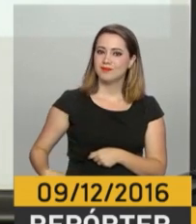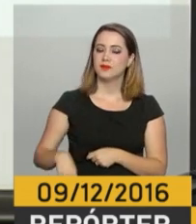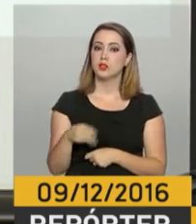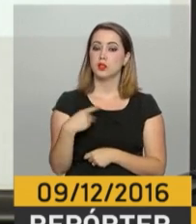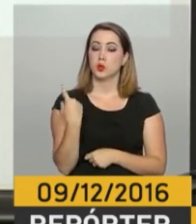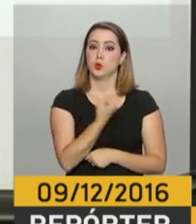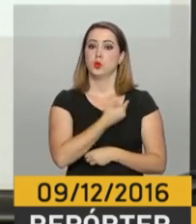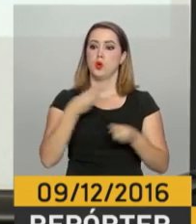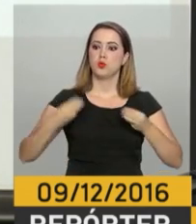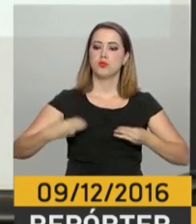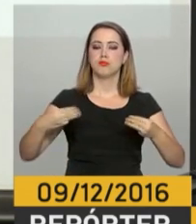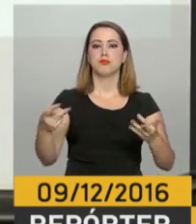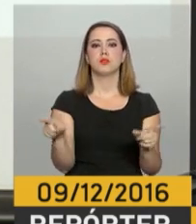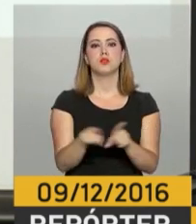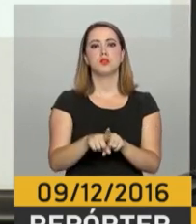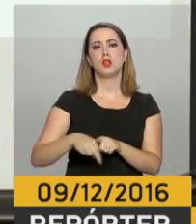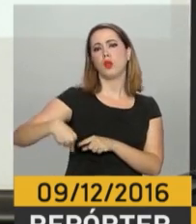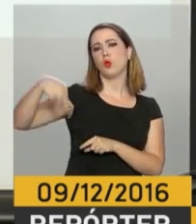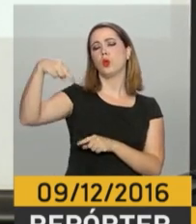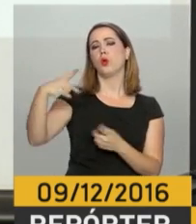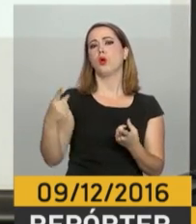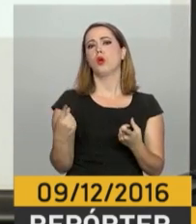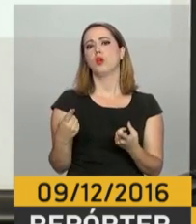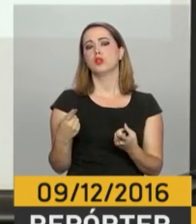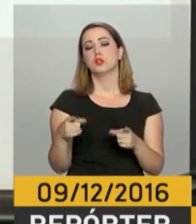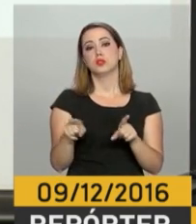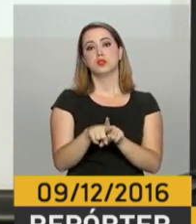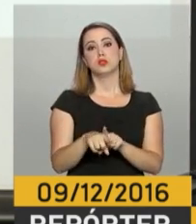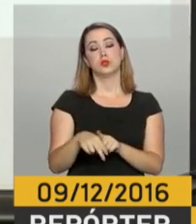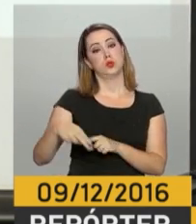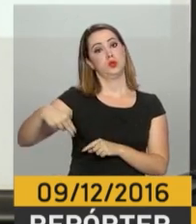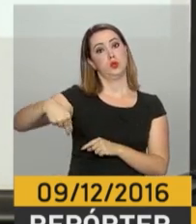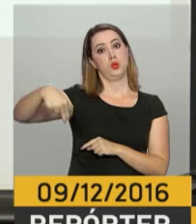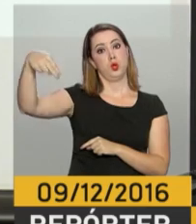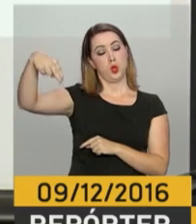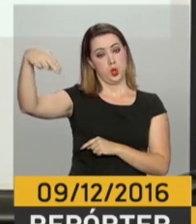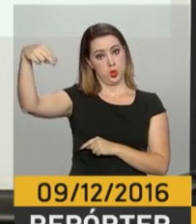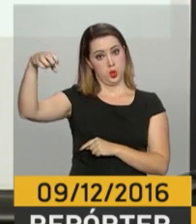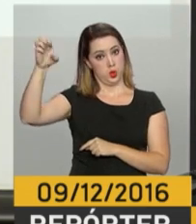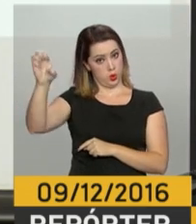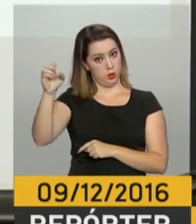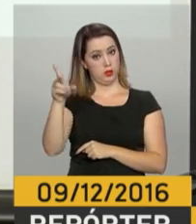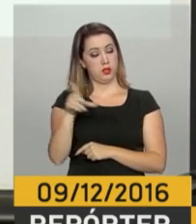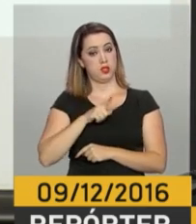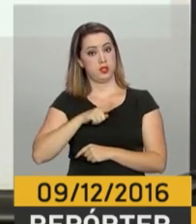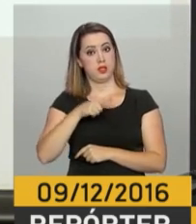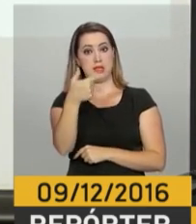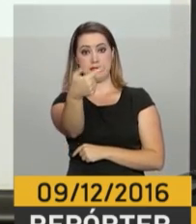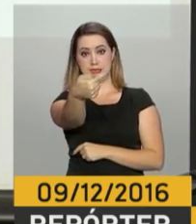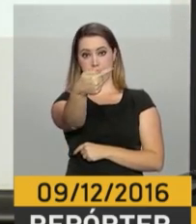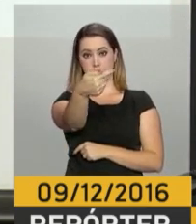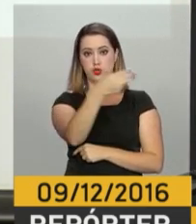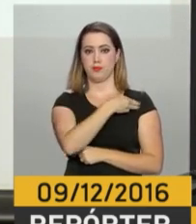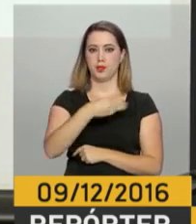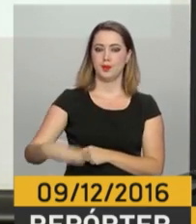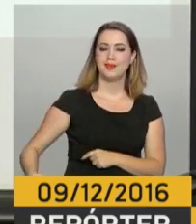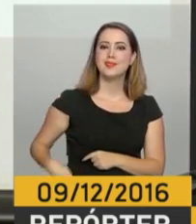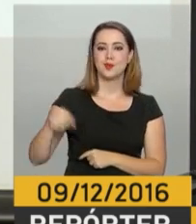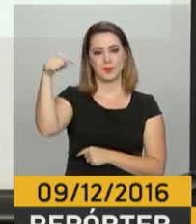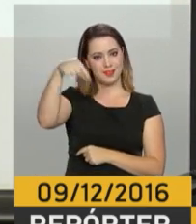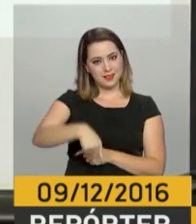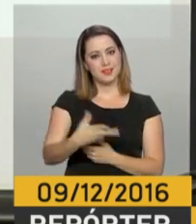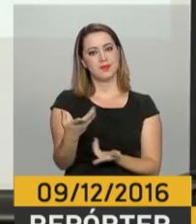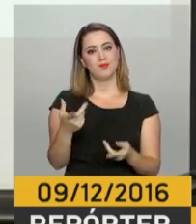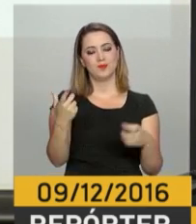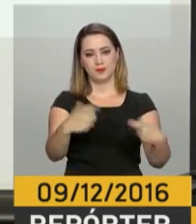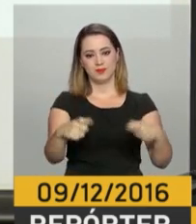entre Norte e Nordeste, do Norte tem um, mas no Nordeste tem 7 ministros. 7 ministros do Nordeste, né? Portanto,